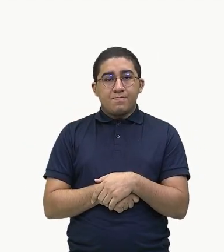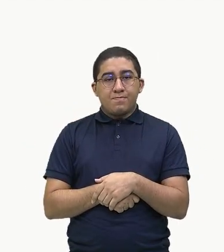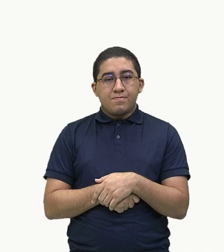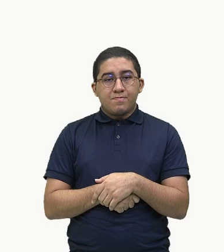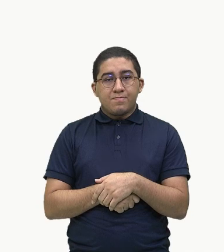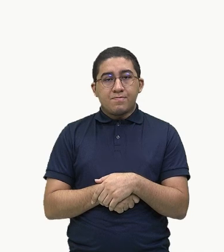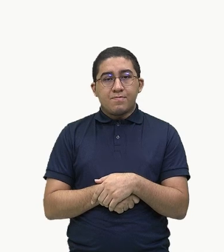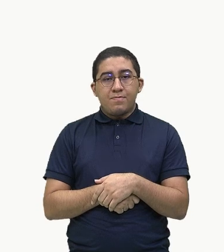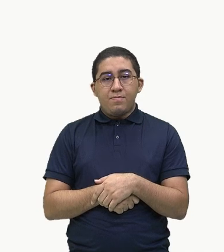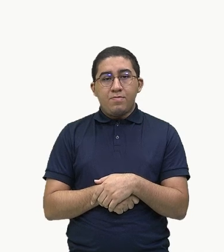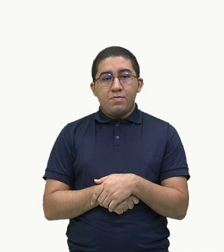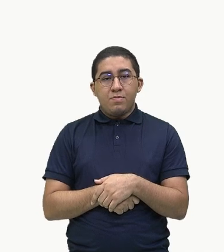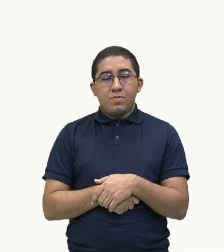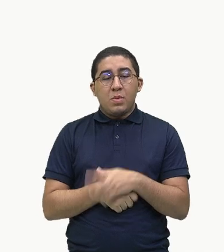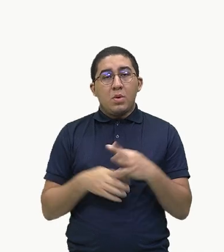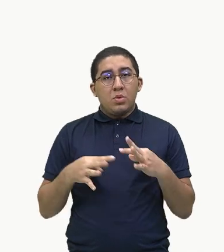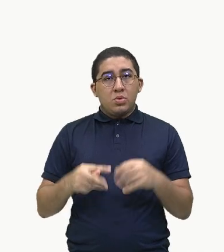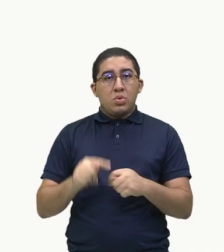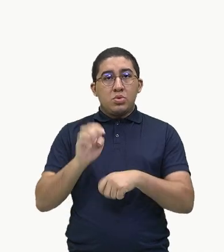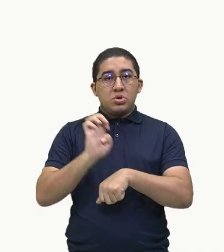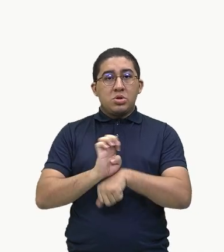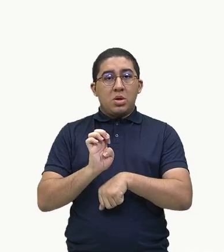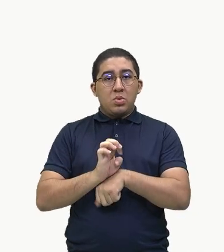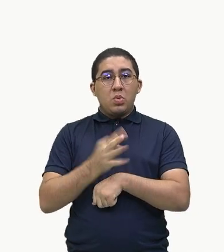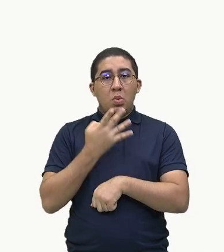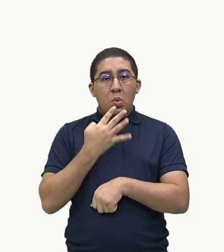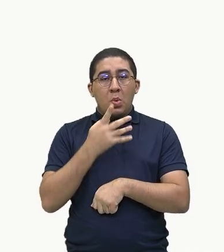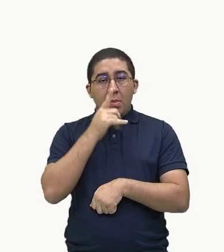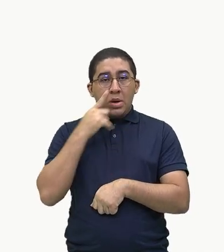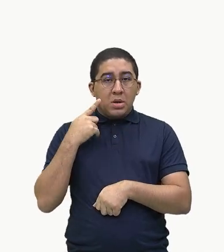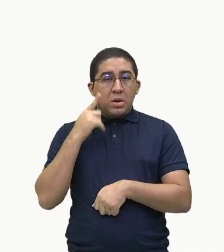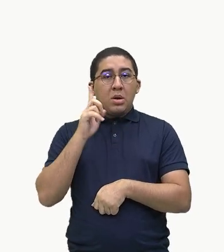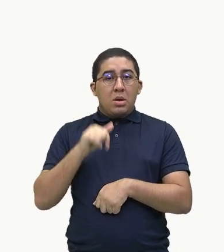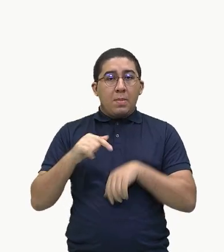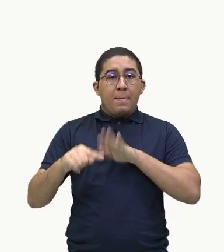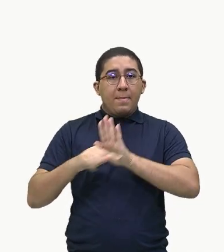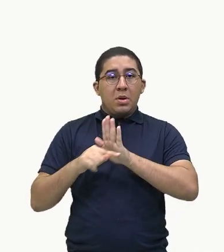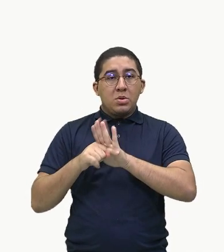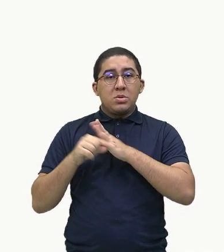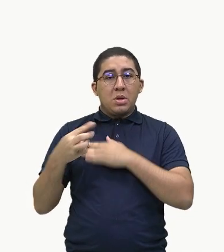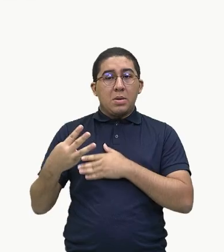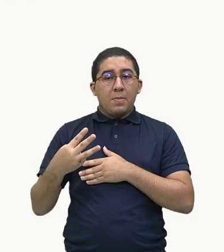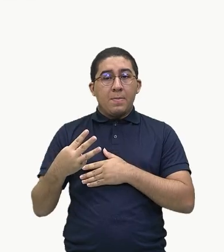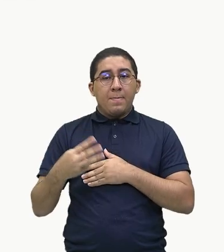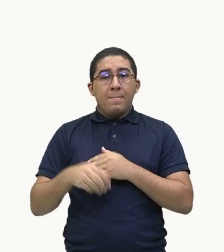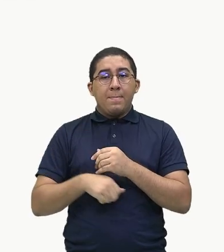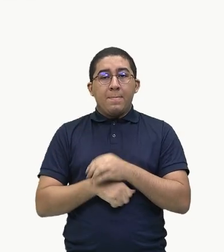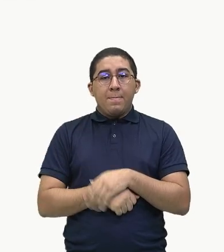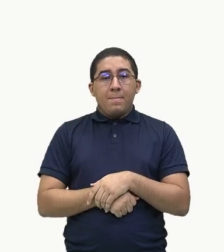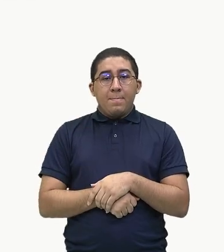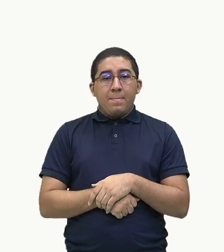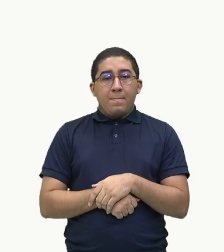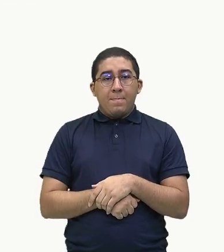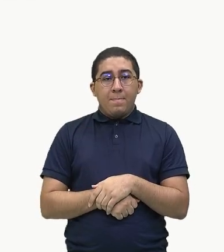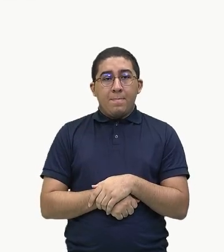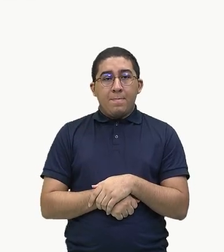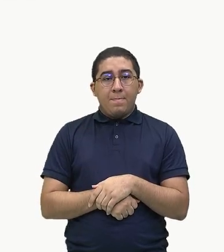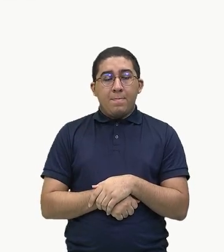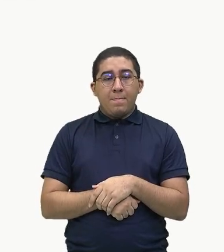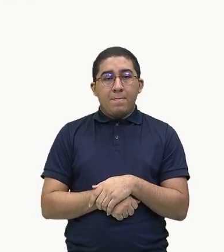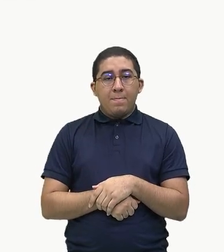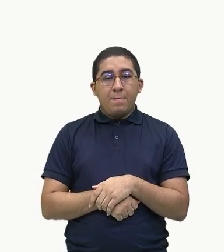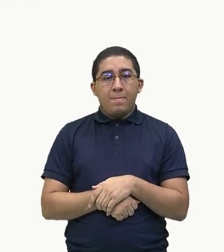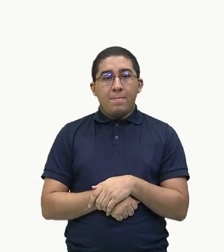estados em amarelo, eles estão no fuso -3. E nesse fuso está